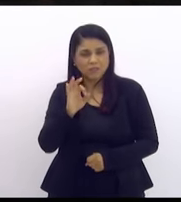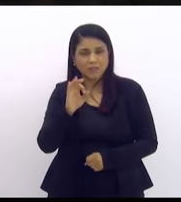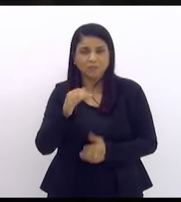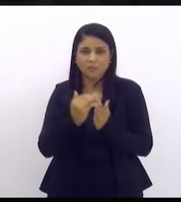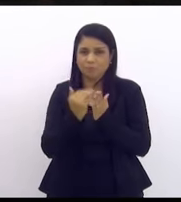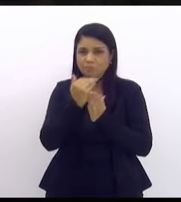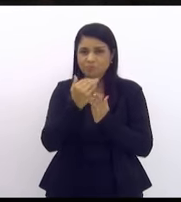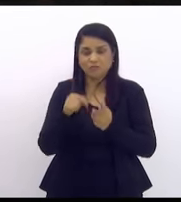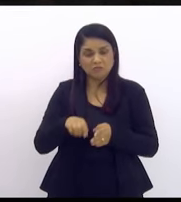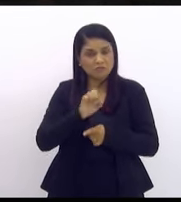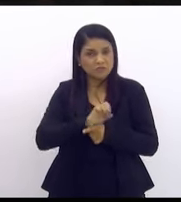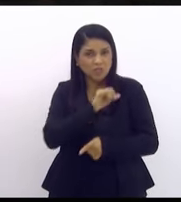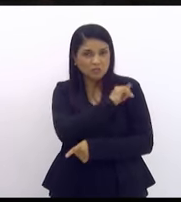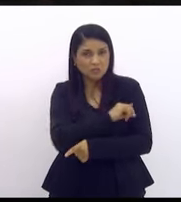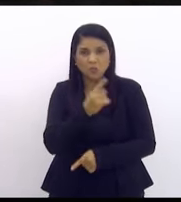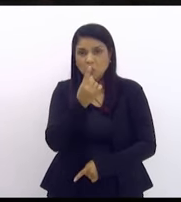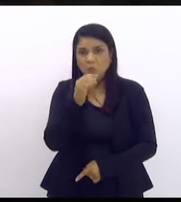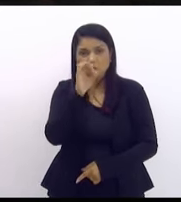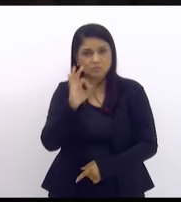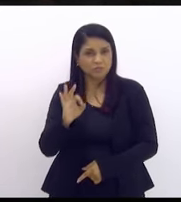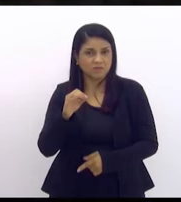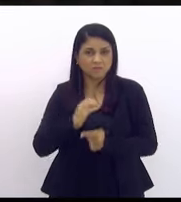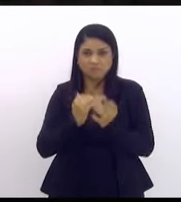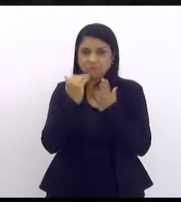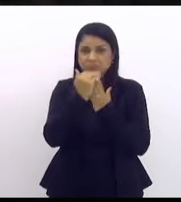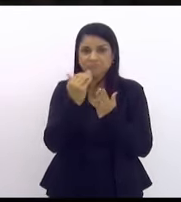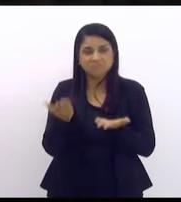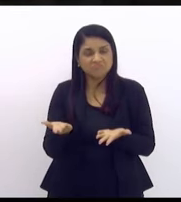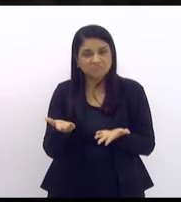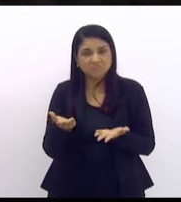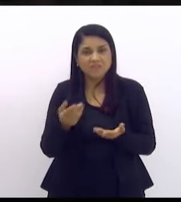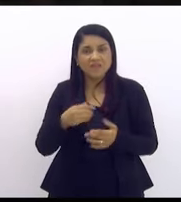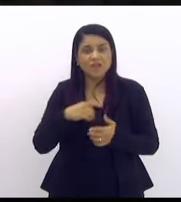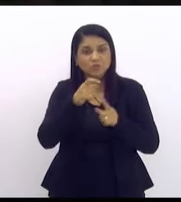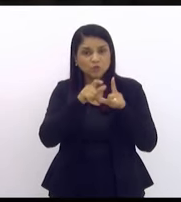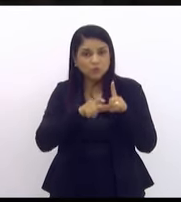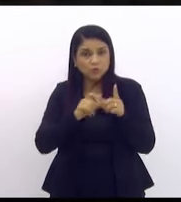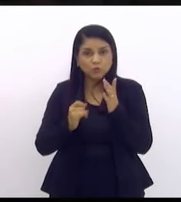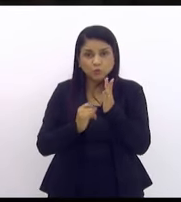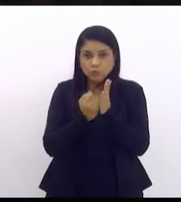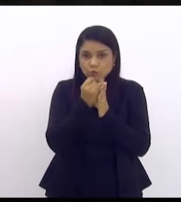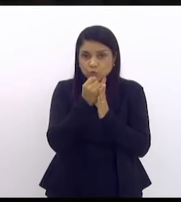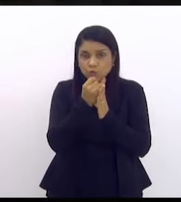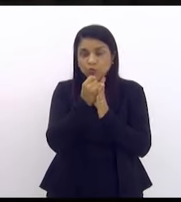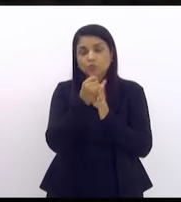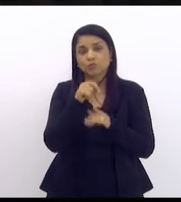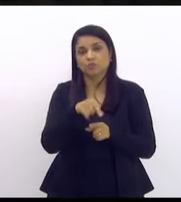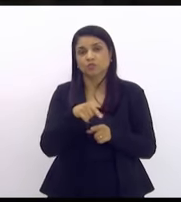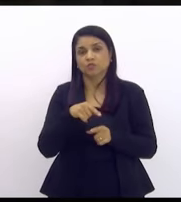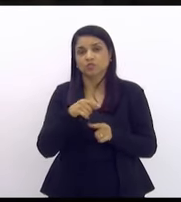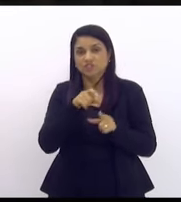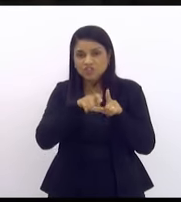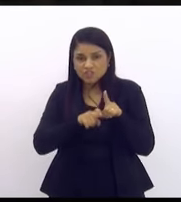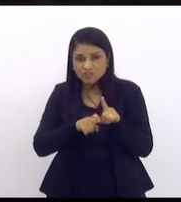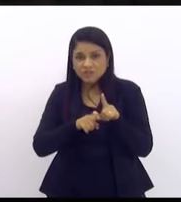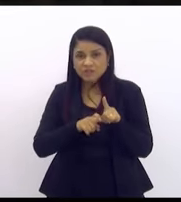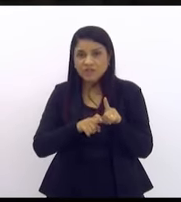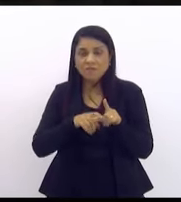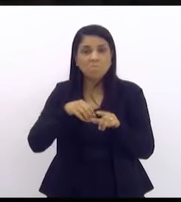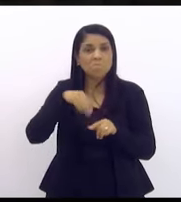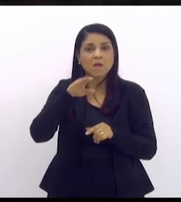estado do Rio de Janeiro pouco mais de 1%. Os juros da dívida cresceram mais de 5%. Ou seja, mesmo com